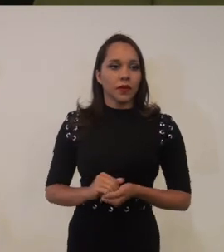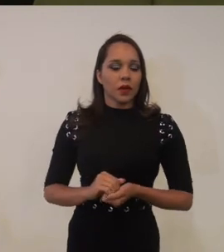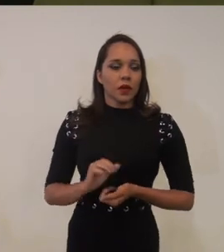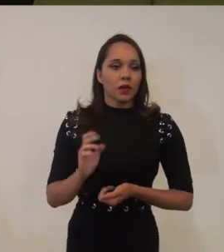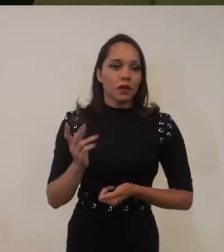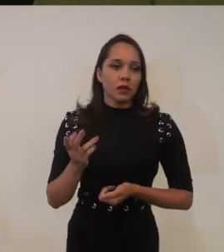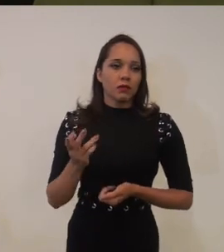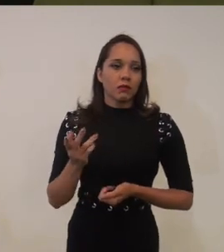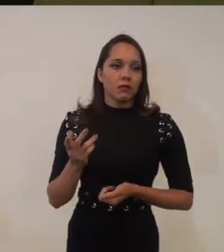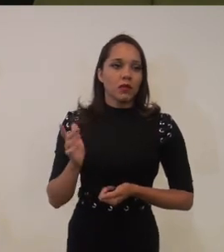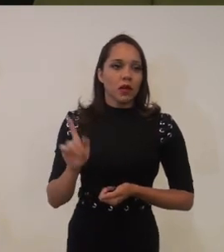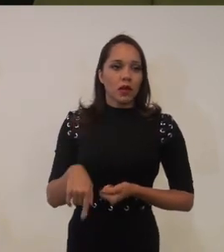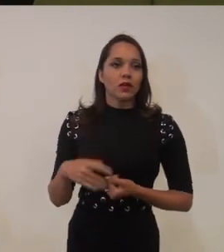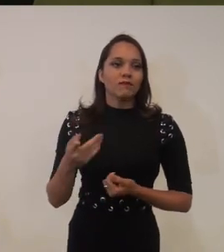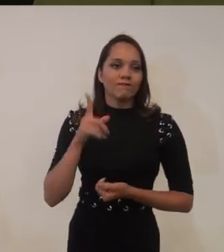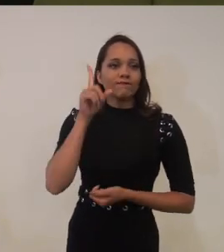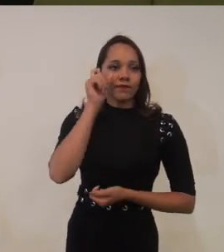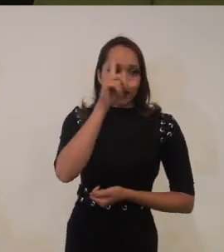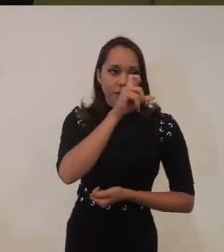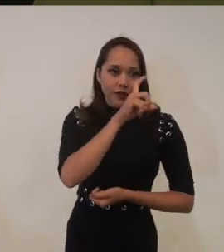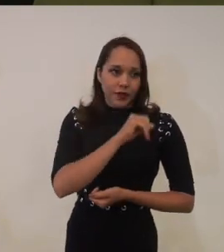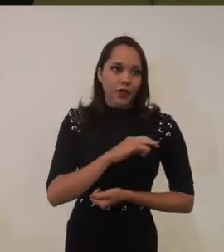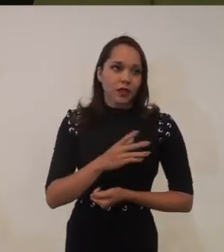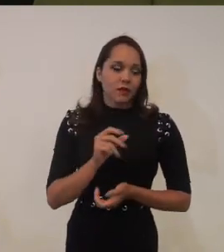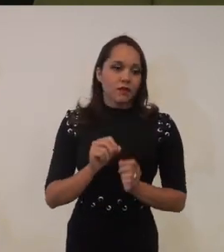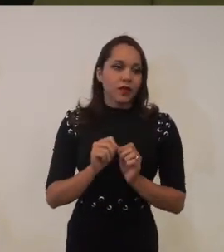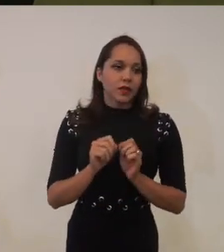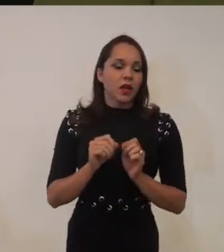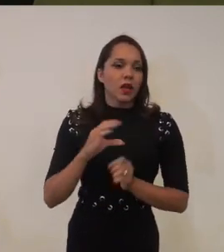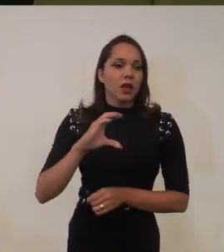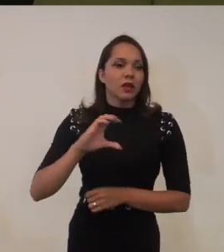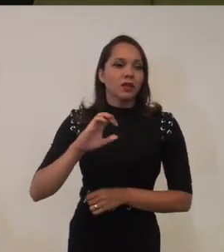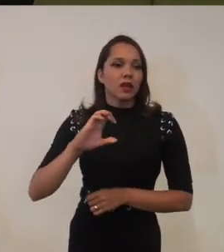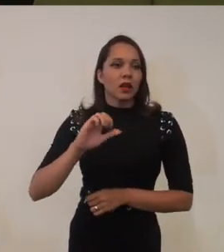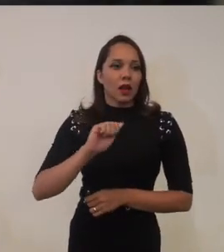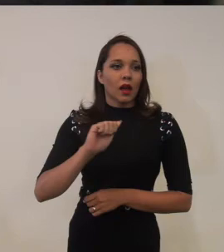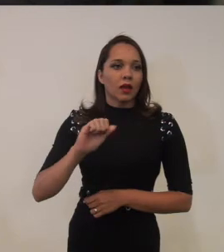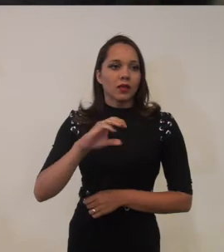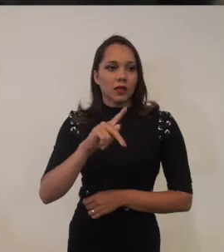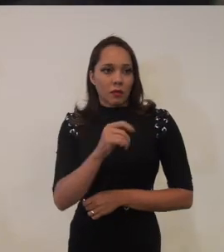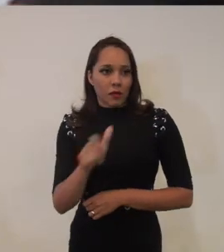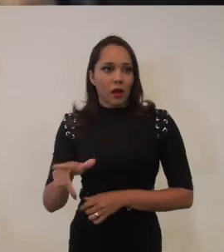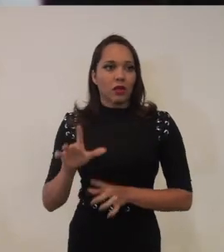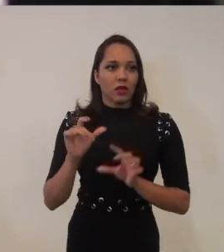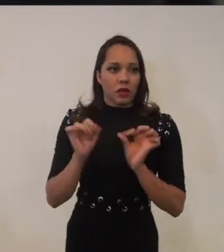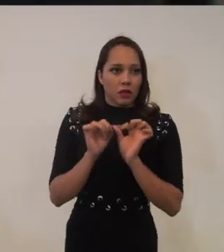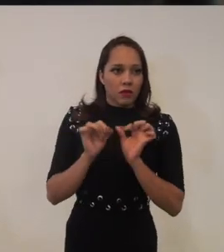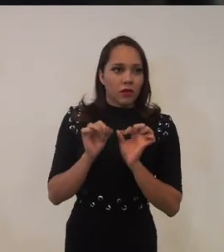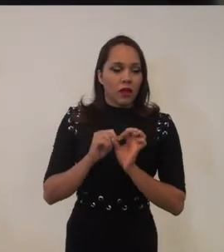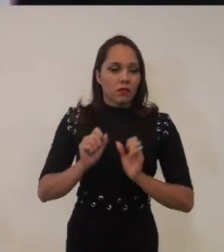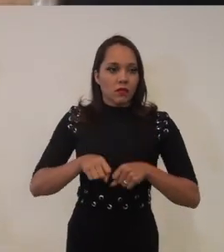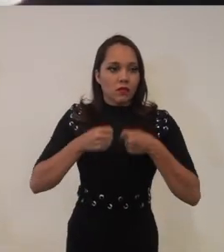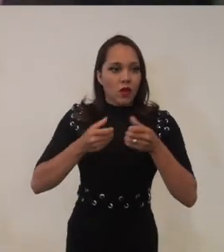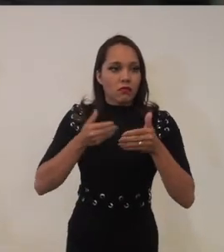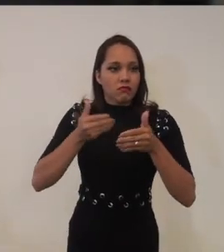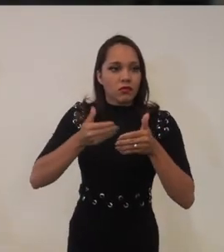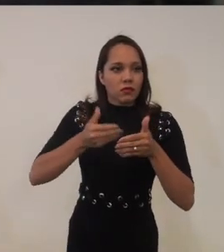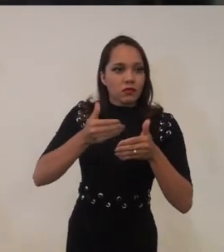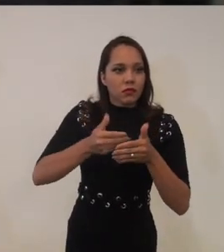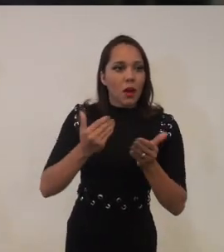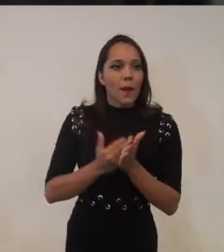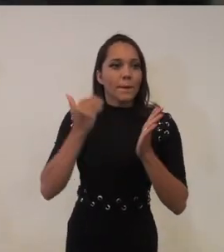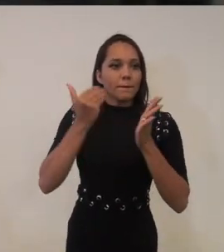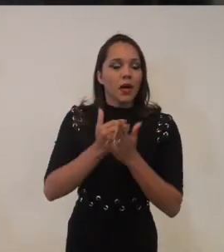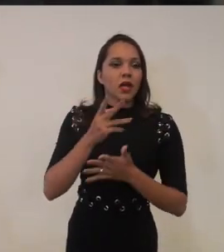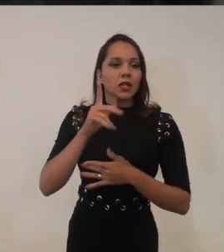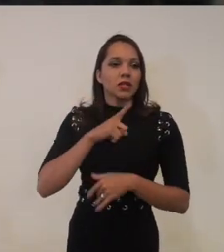Como um todo. É muito difícil, a CEPAL tem feito vários esforços de se aproximar para a questão de